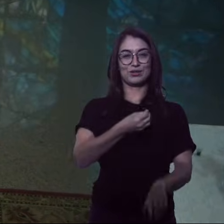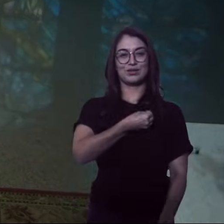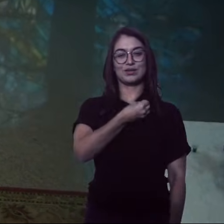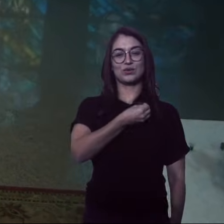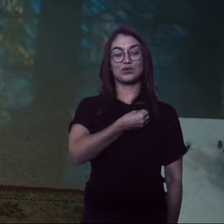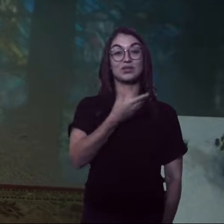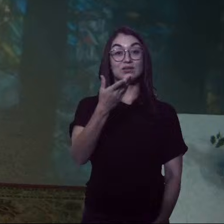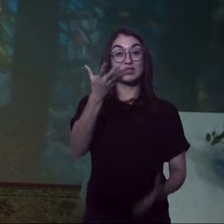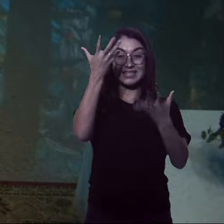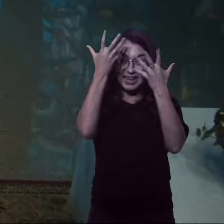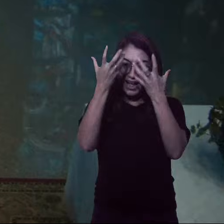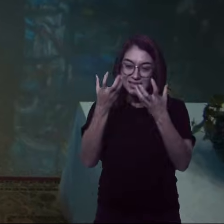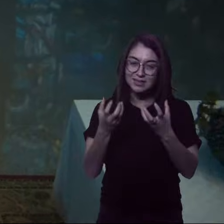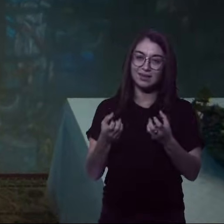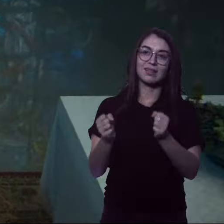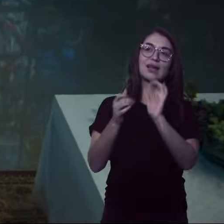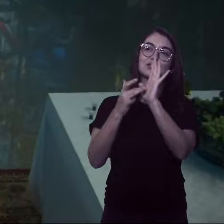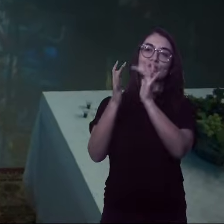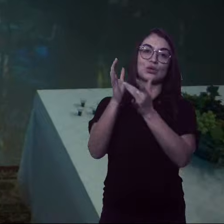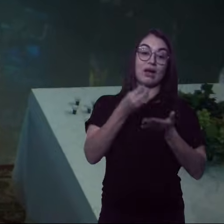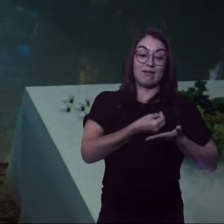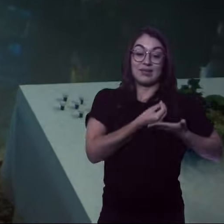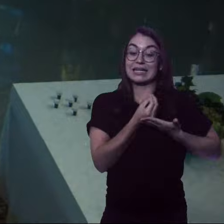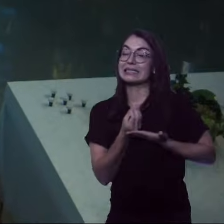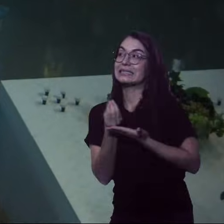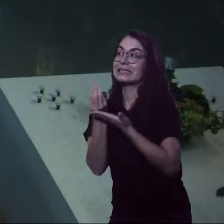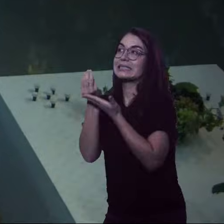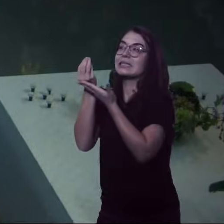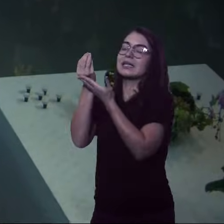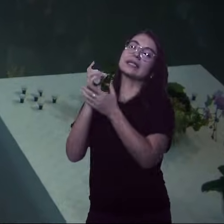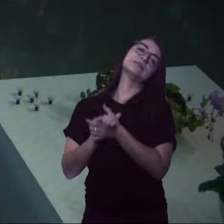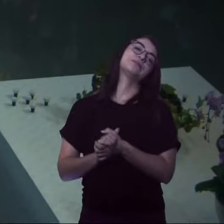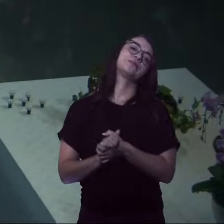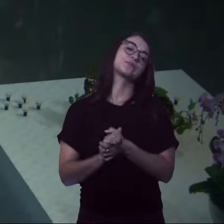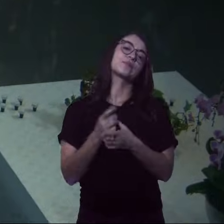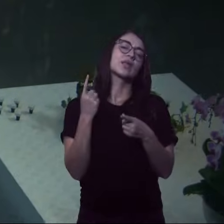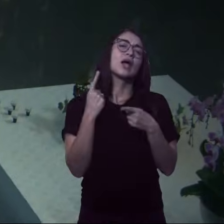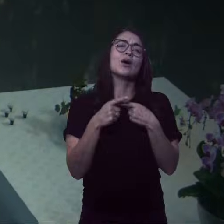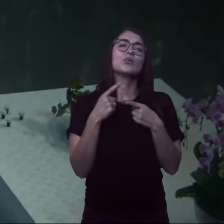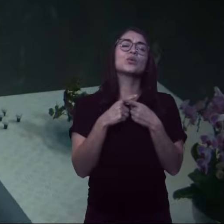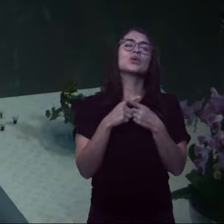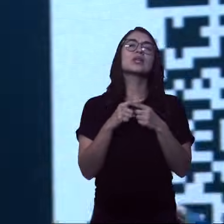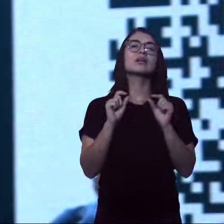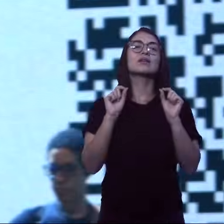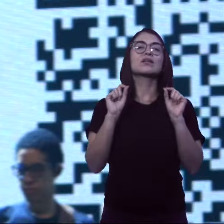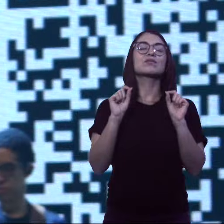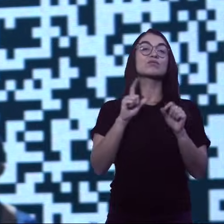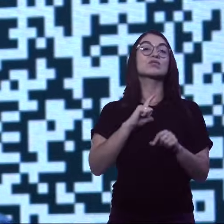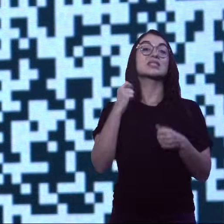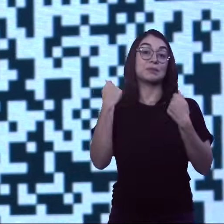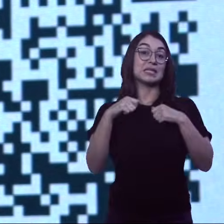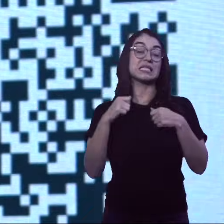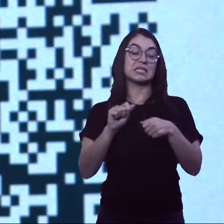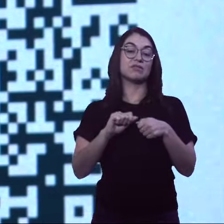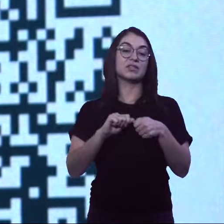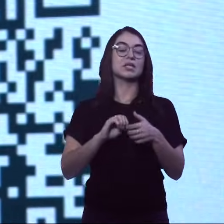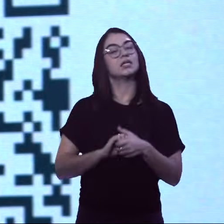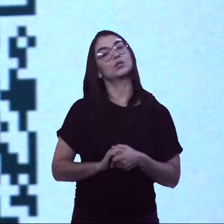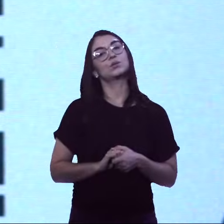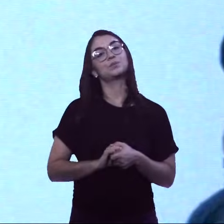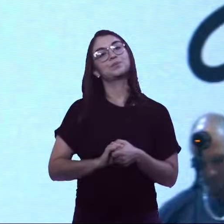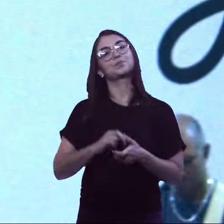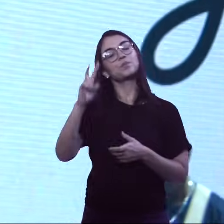quer entregar a sua vida para Jesus. Por que você tem que fazer isso? Eu lembro